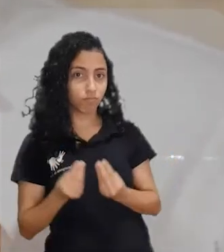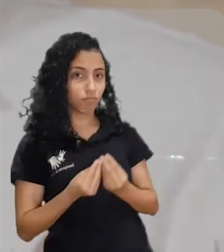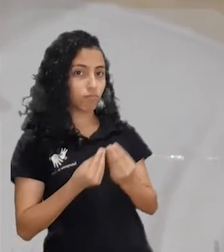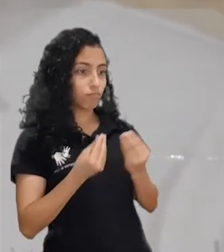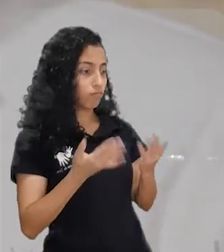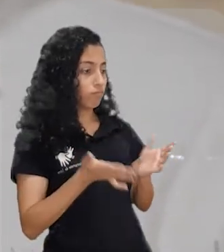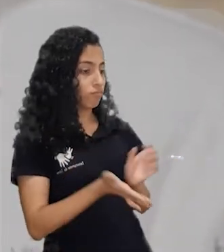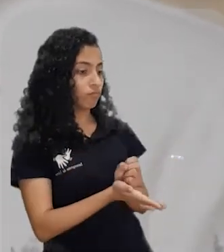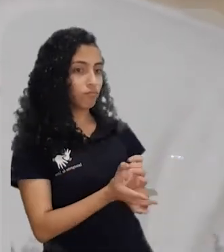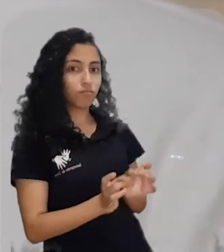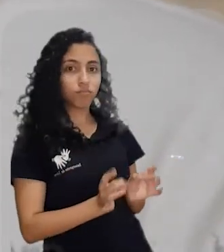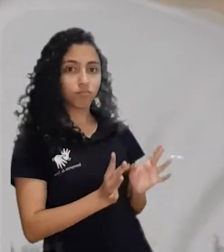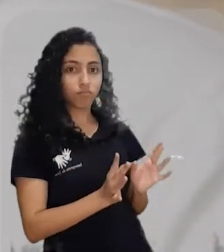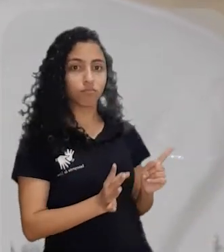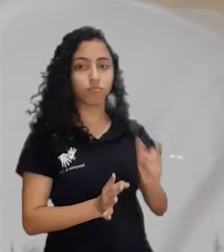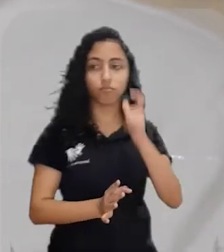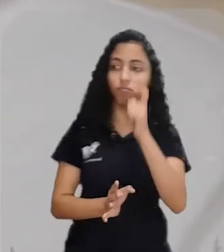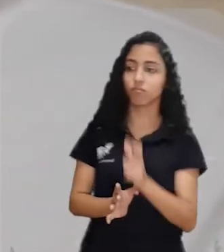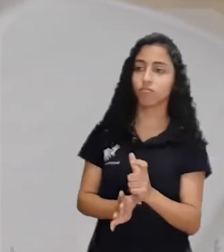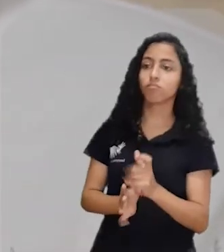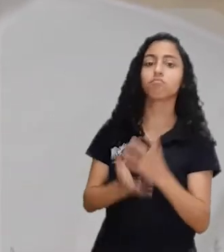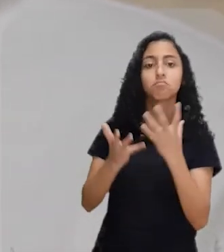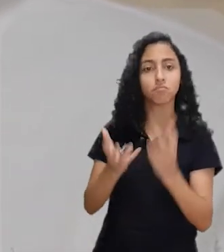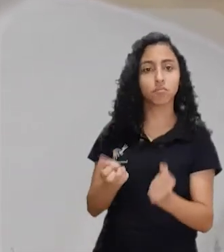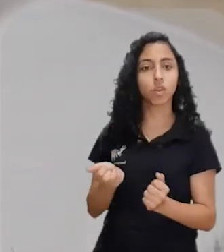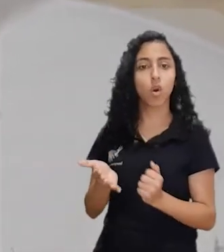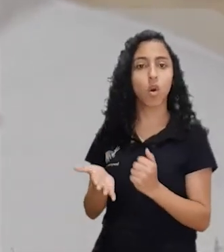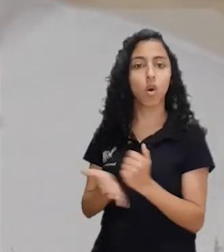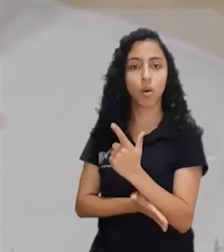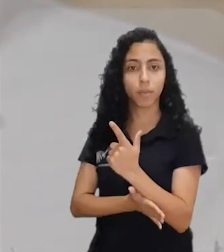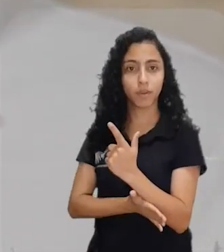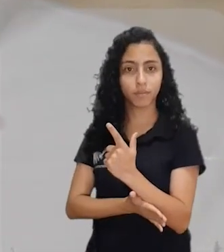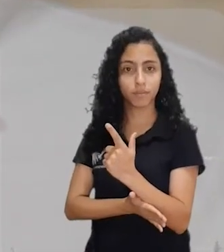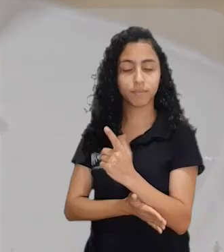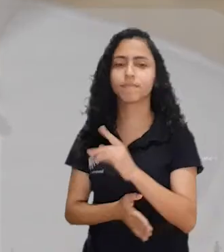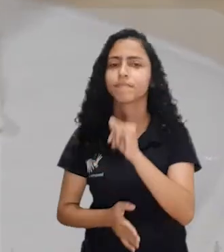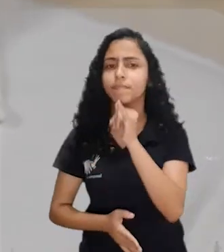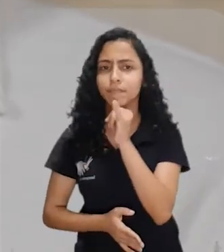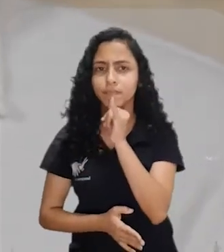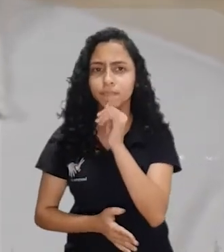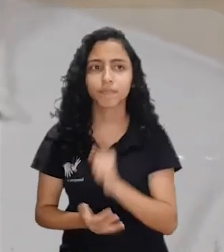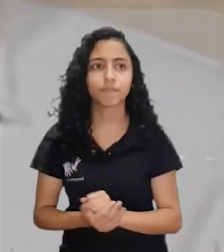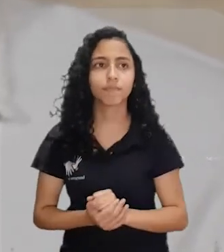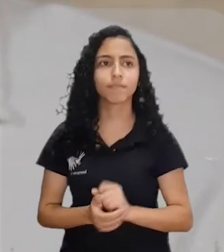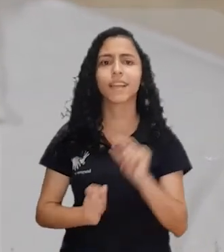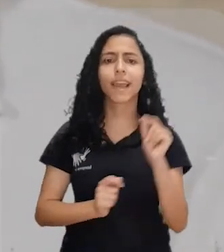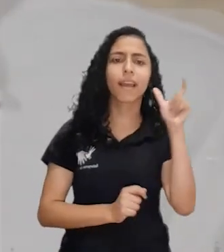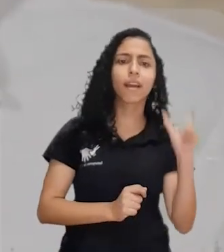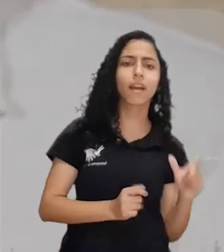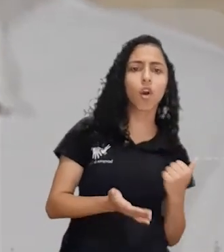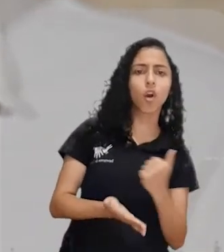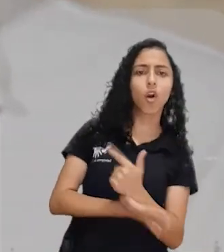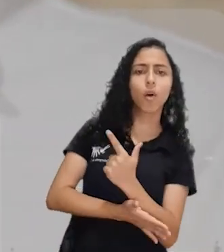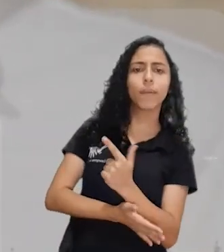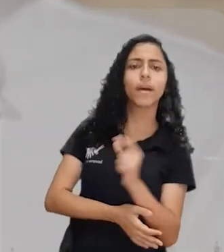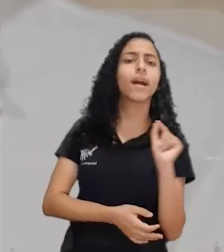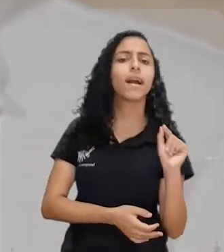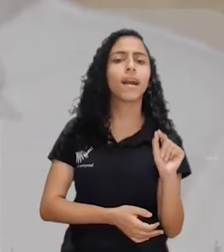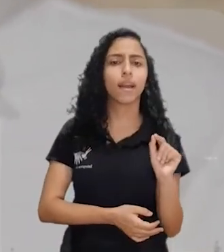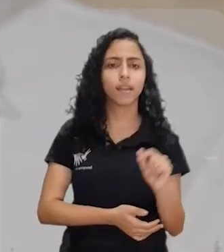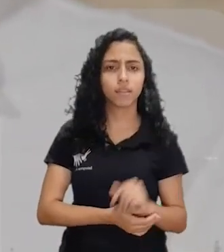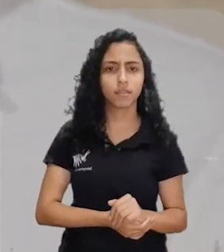né, oferece e tem um comprador que vai querer comprar esse serviço. Vou dar um exemplo aqui. Quem que geralmente